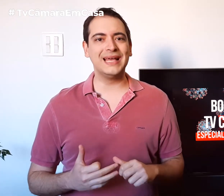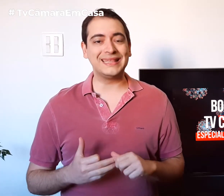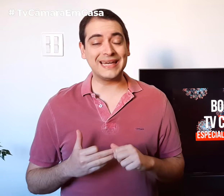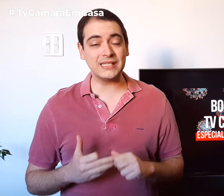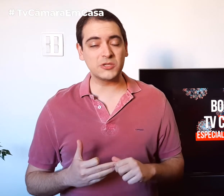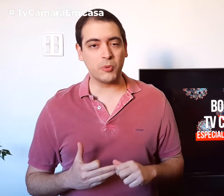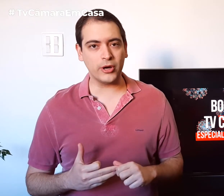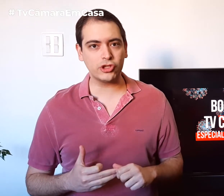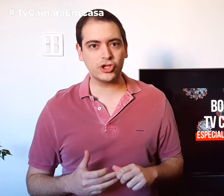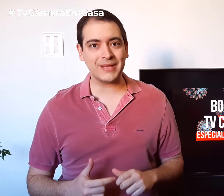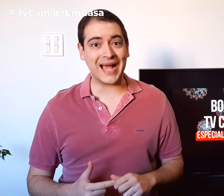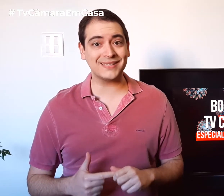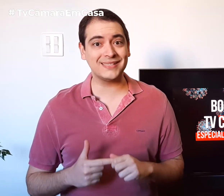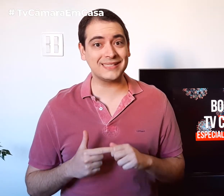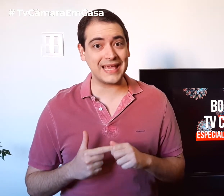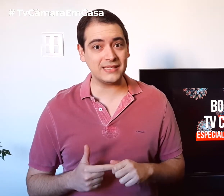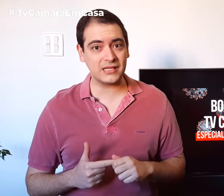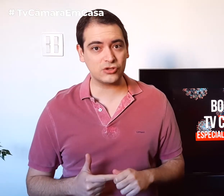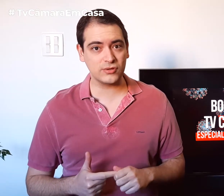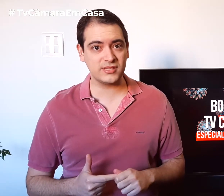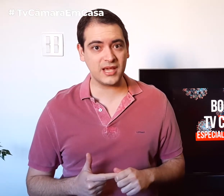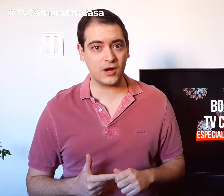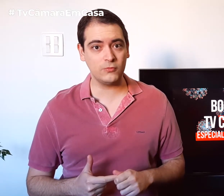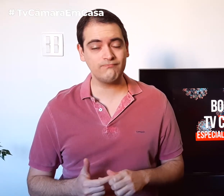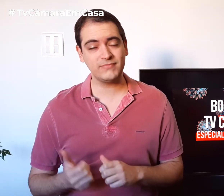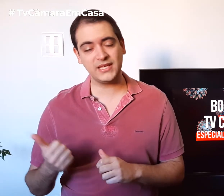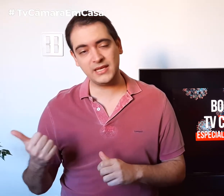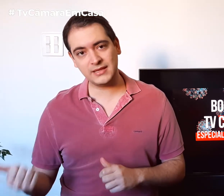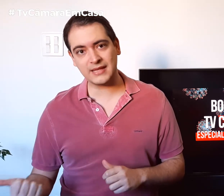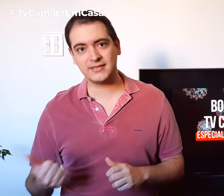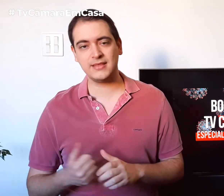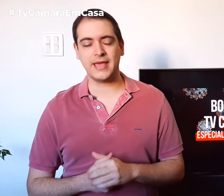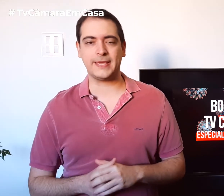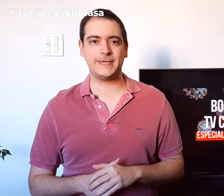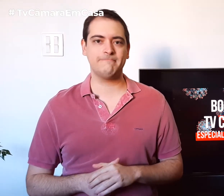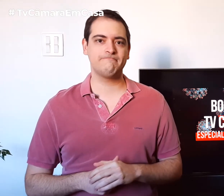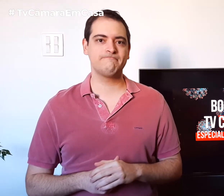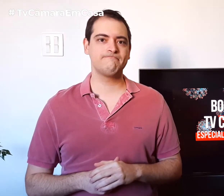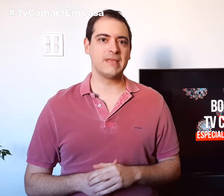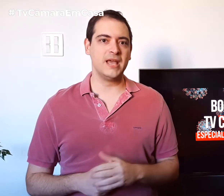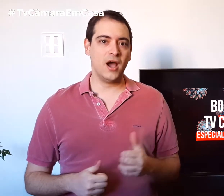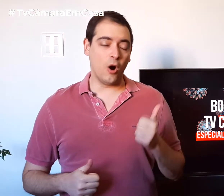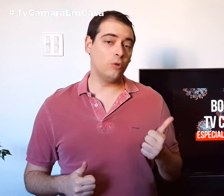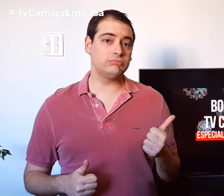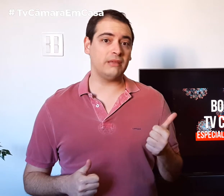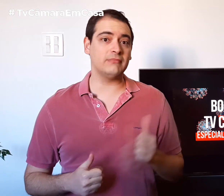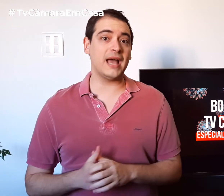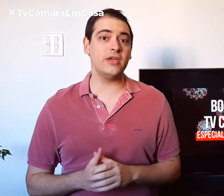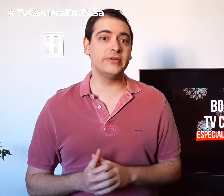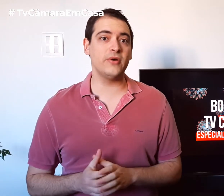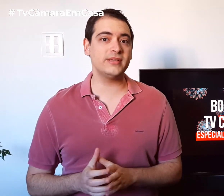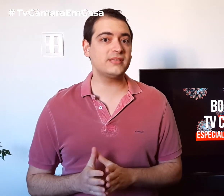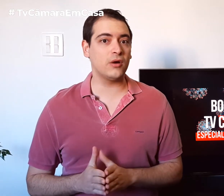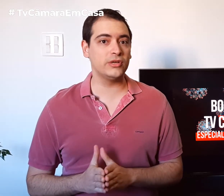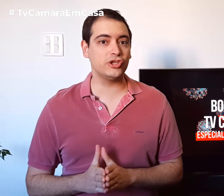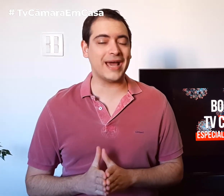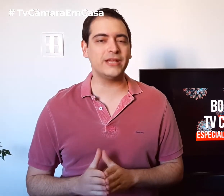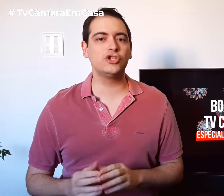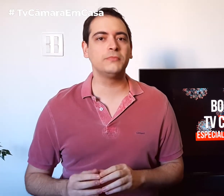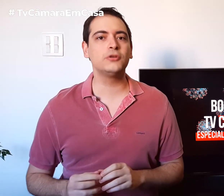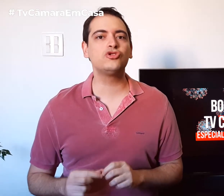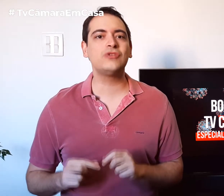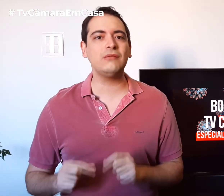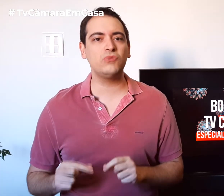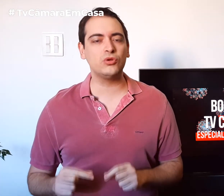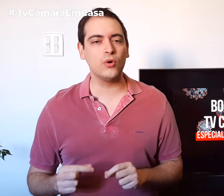públicos, transporte, assistência social e na CETEC. Ontem, na reunião extraordinária